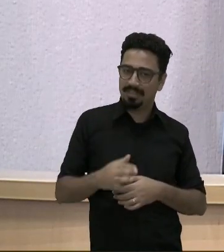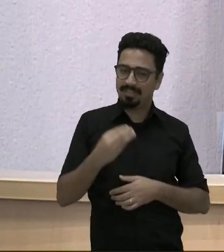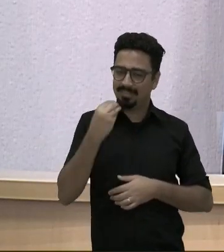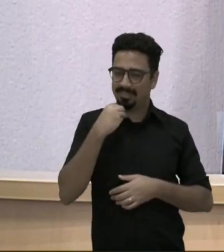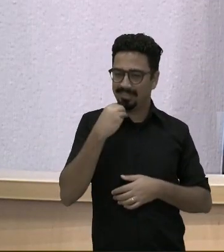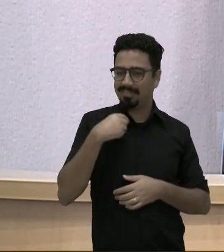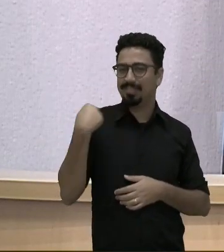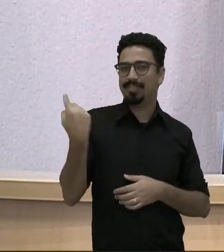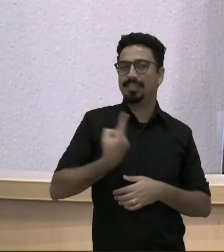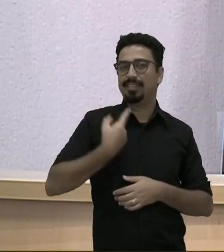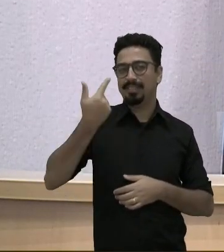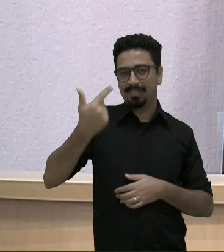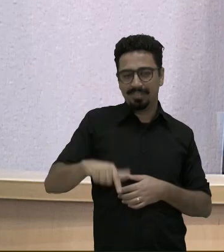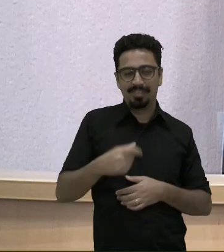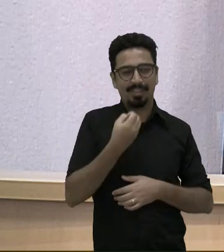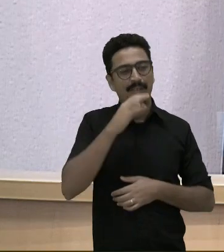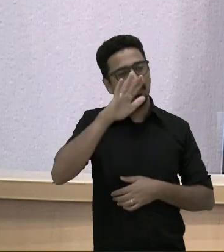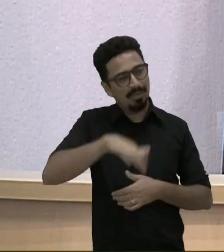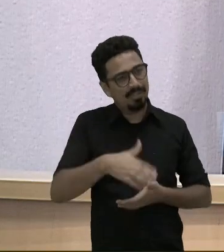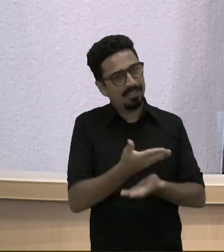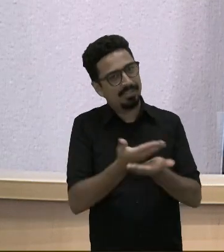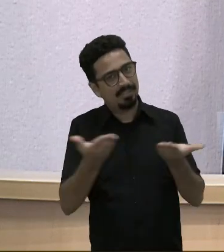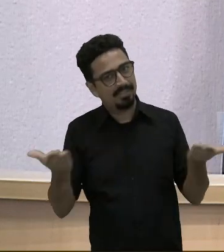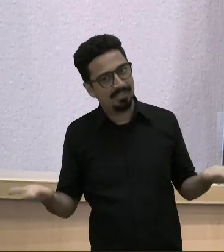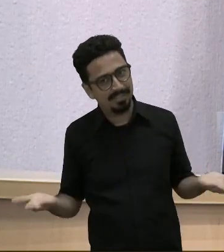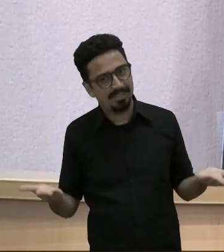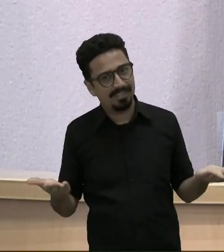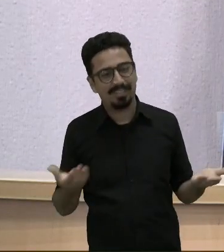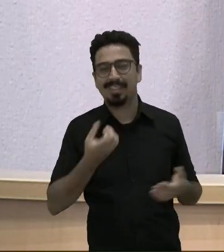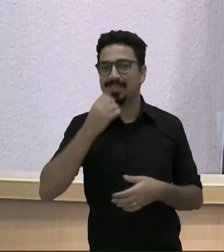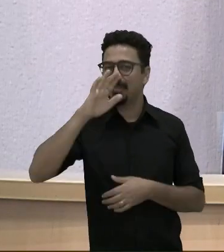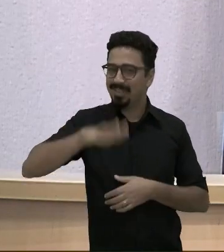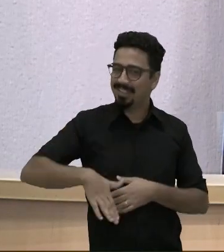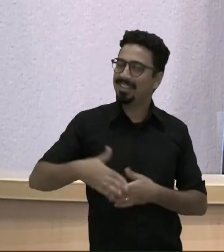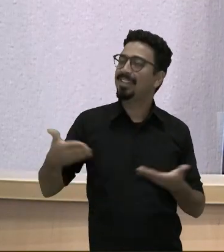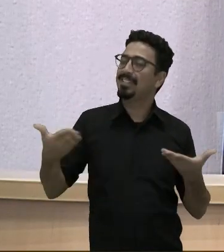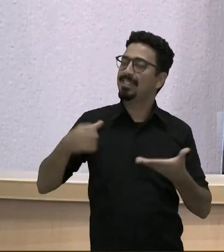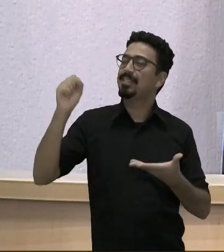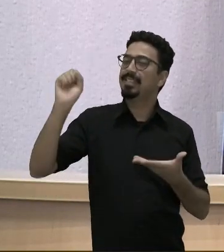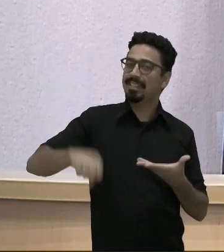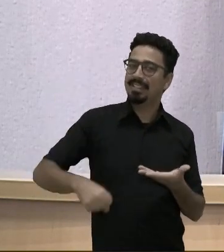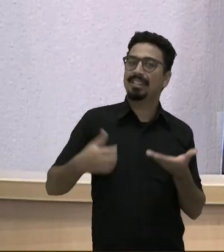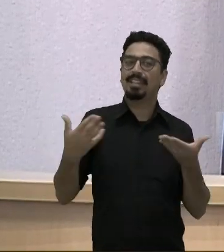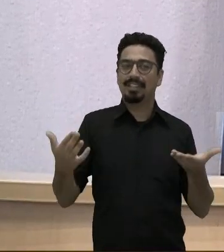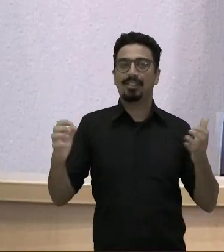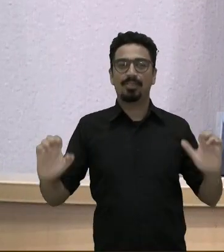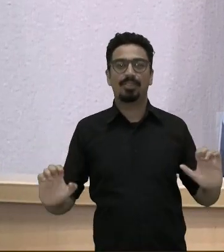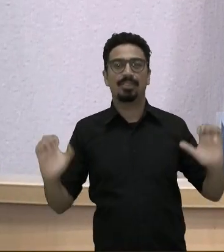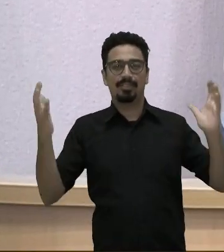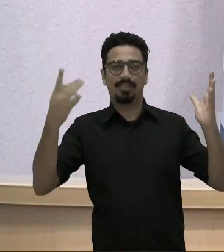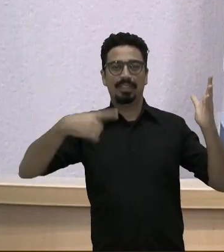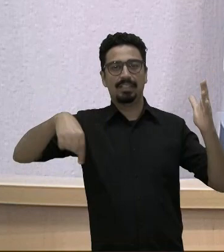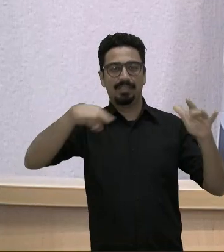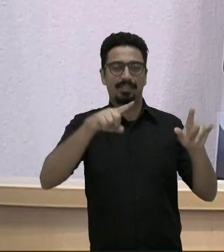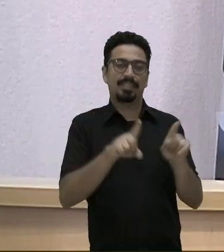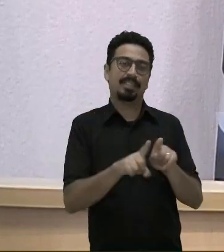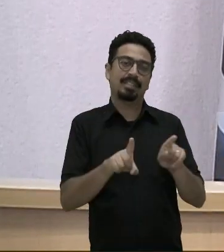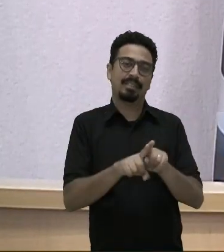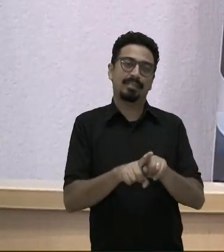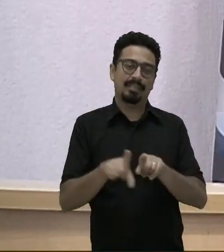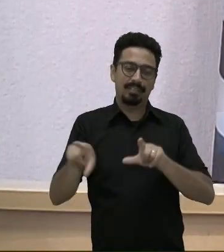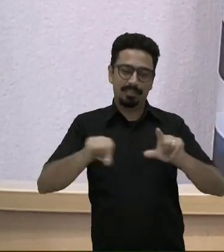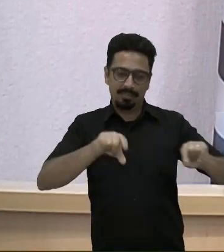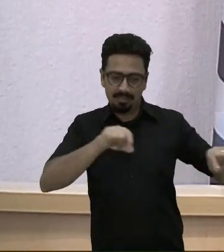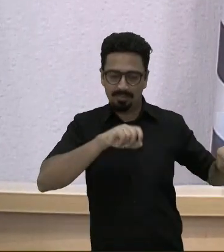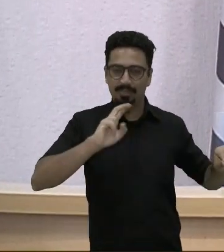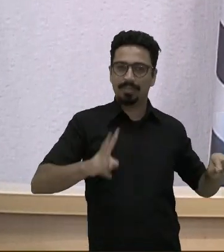gente repete. Boa tarde a todos. Agora sim, o momento de festa é de vocês. Eles escolhem